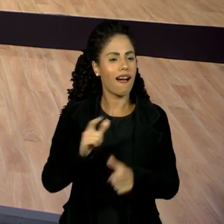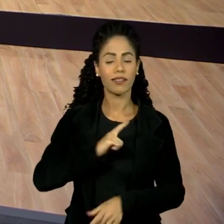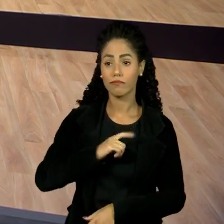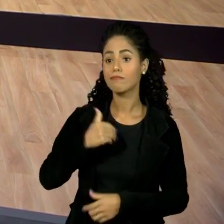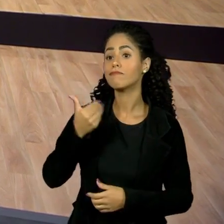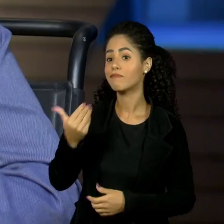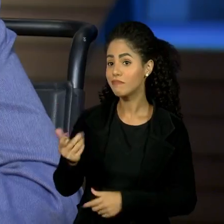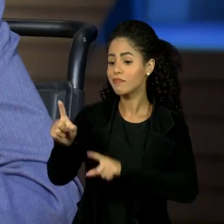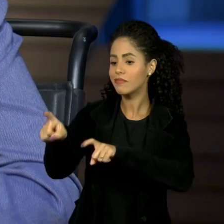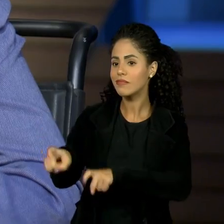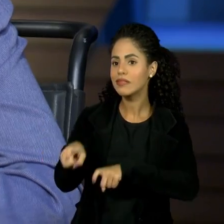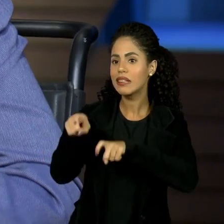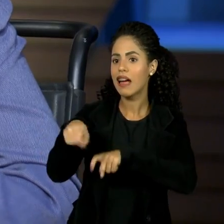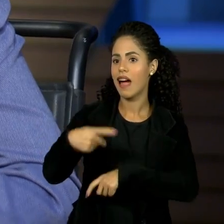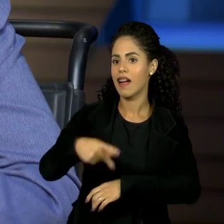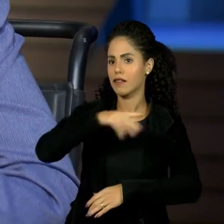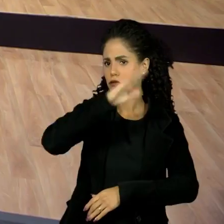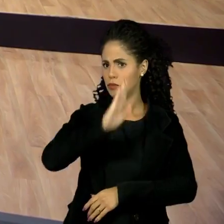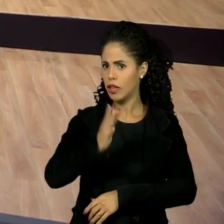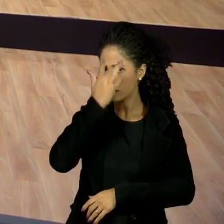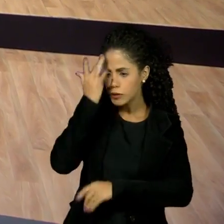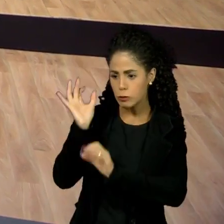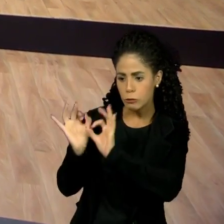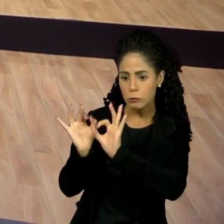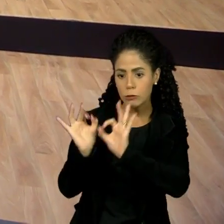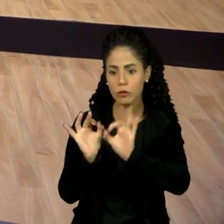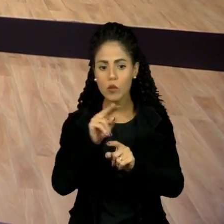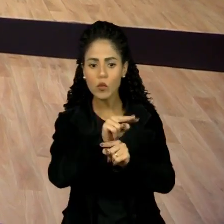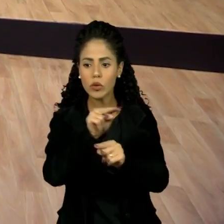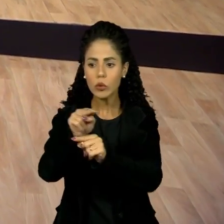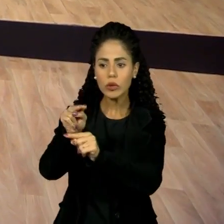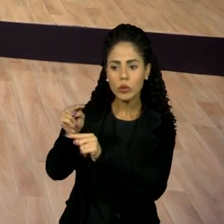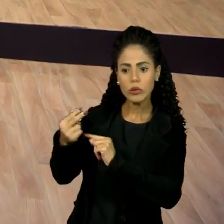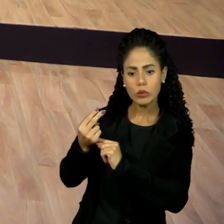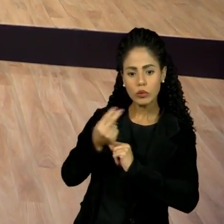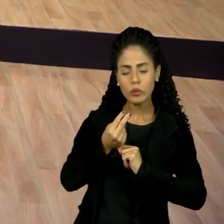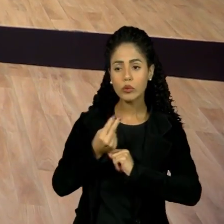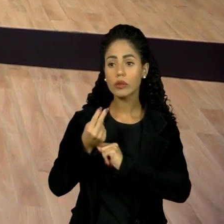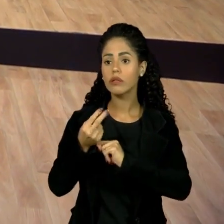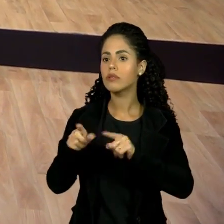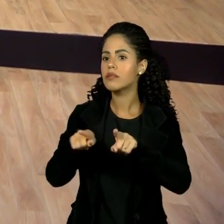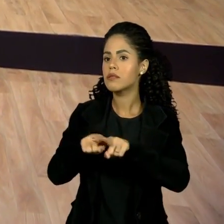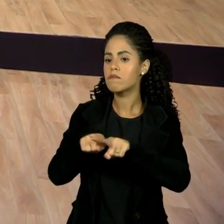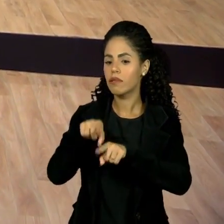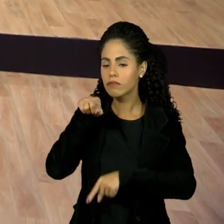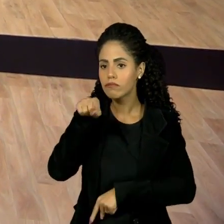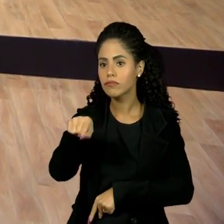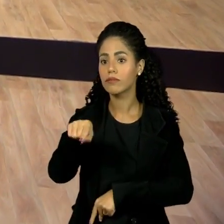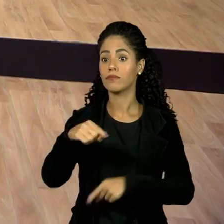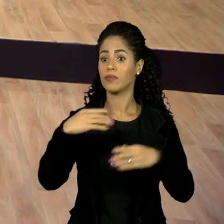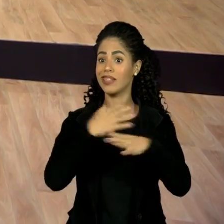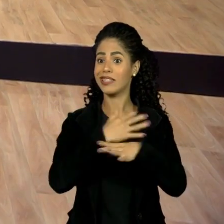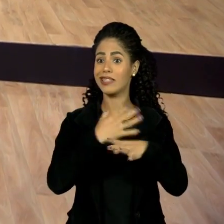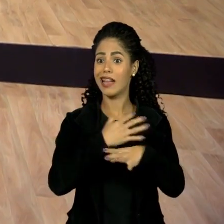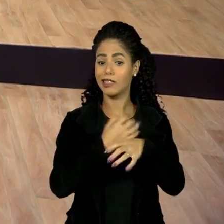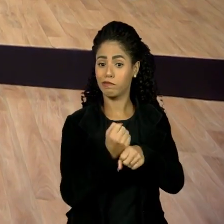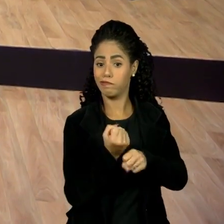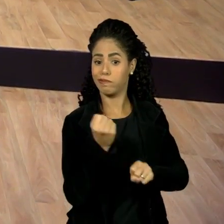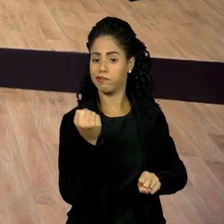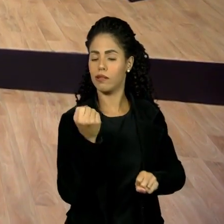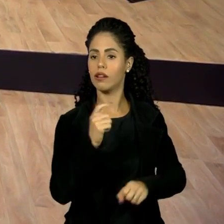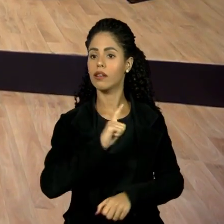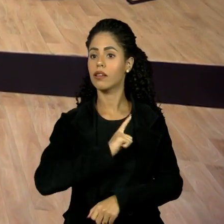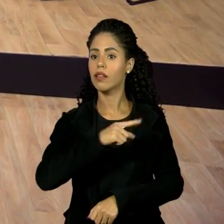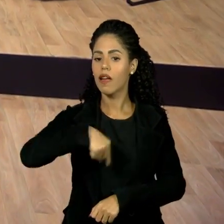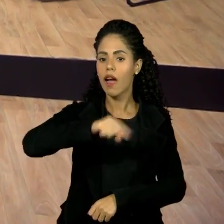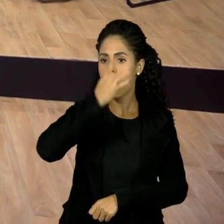nosso país, as pessoas se organizam para cuidar uma das outras. E com a urbanização, especialmente nas cidades maiores, as